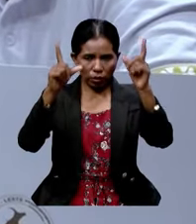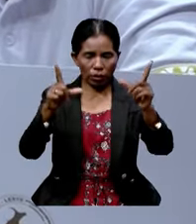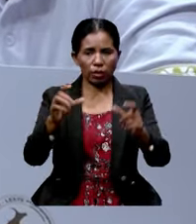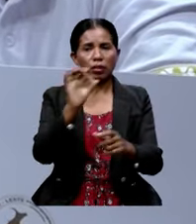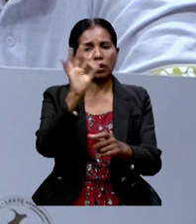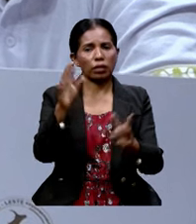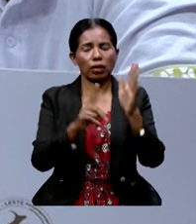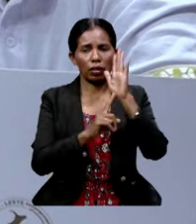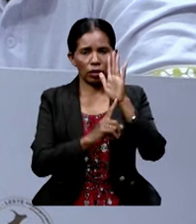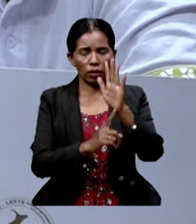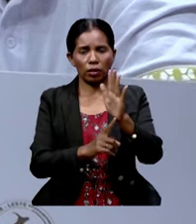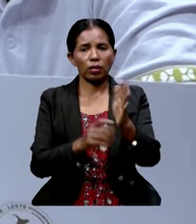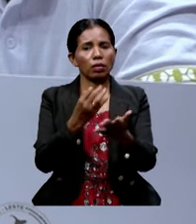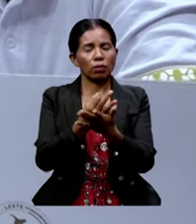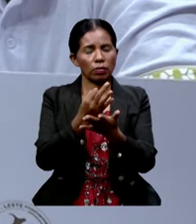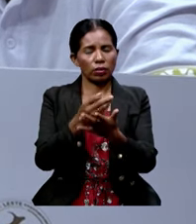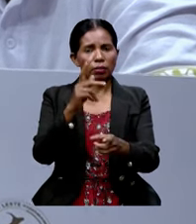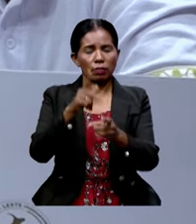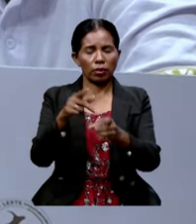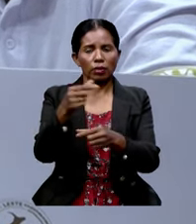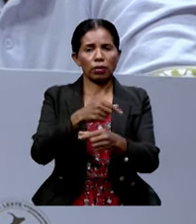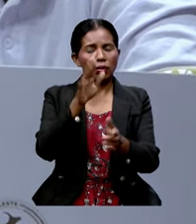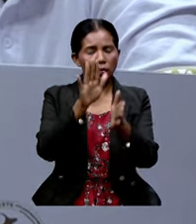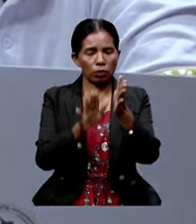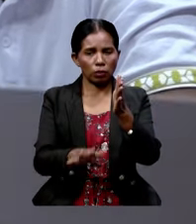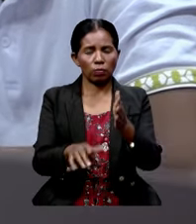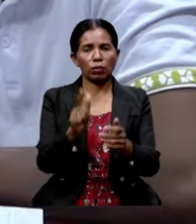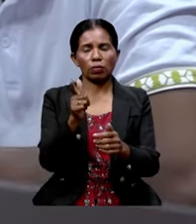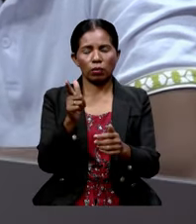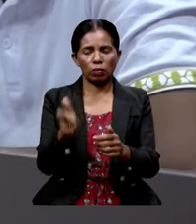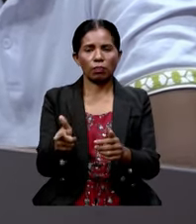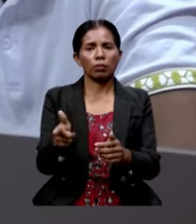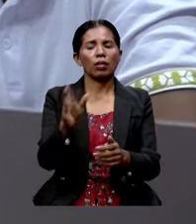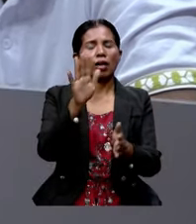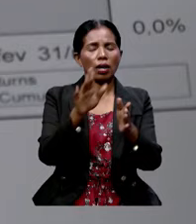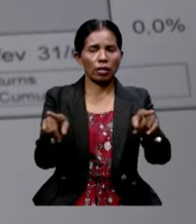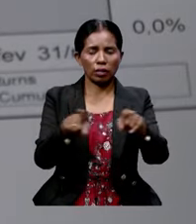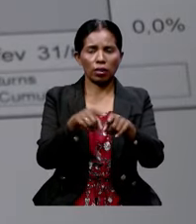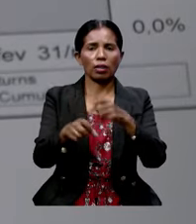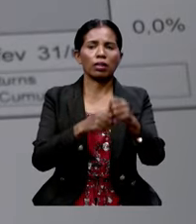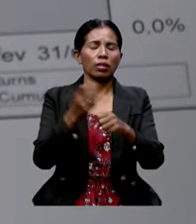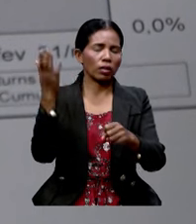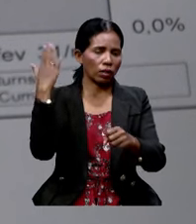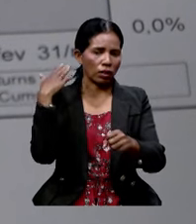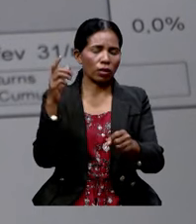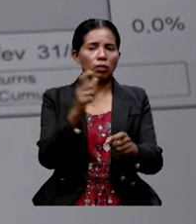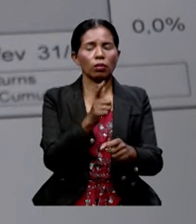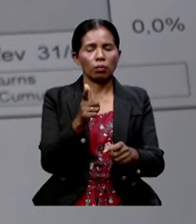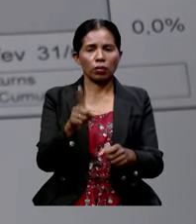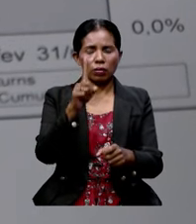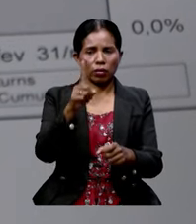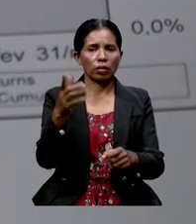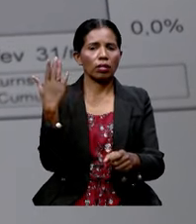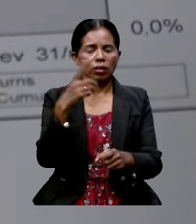sesta ne hatudu Fundo Minerai batinan ne tumba tokon ruanulu kompara hotinan kotuk tokon ruanulu resin ideliu